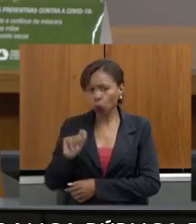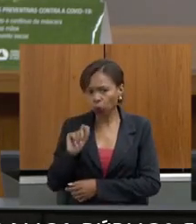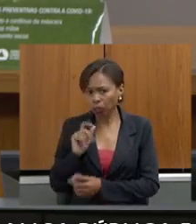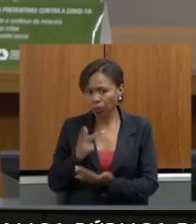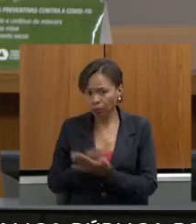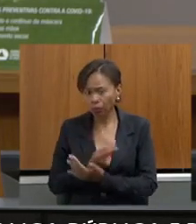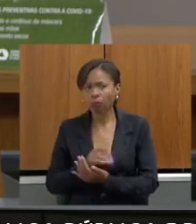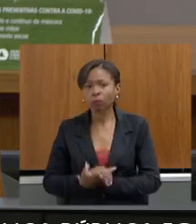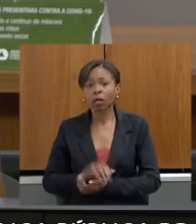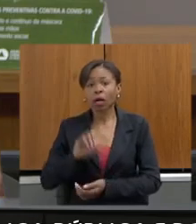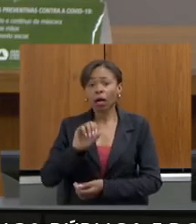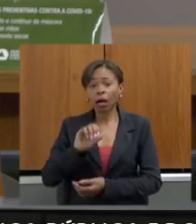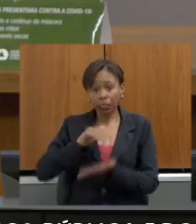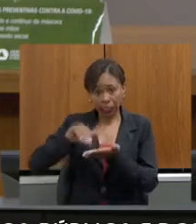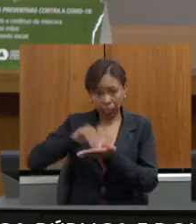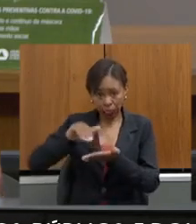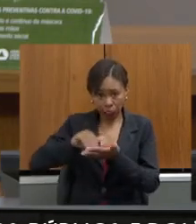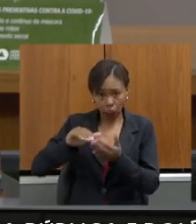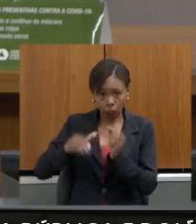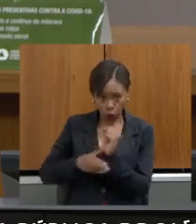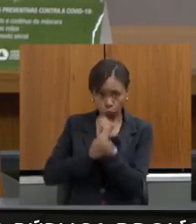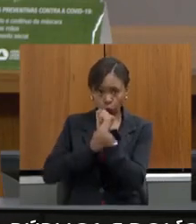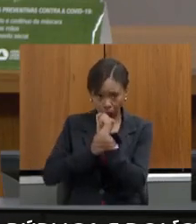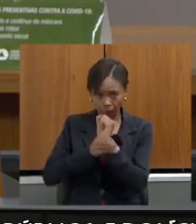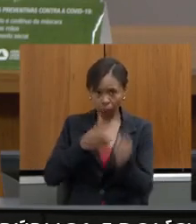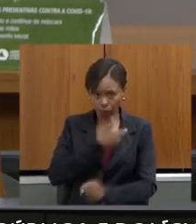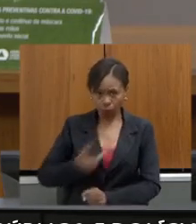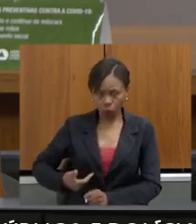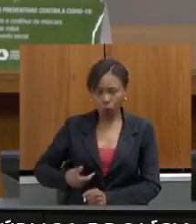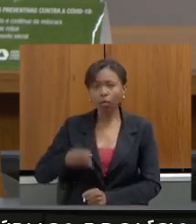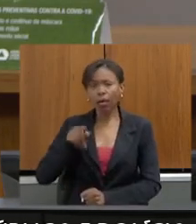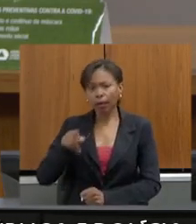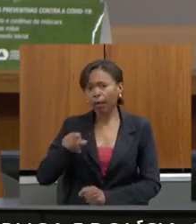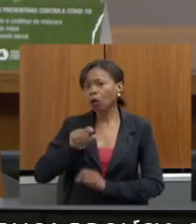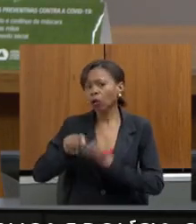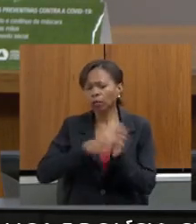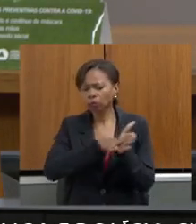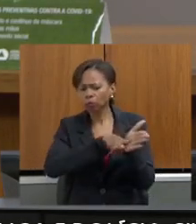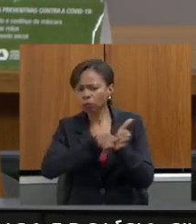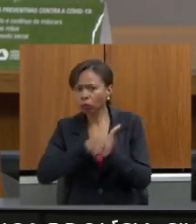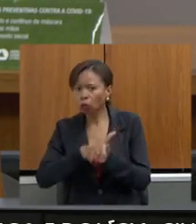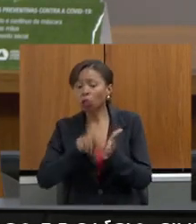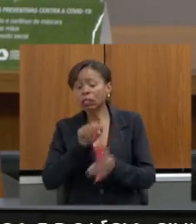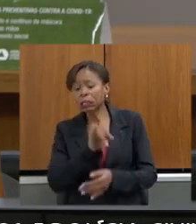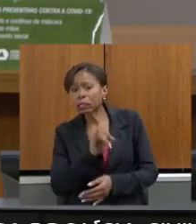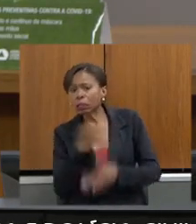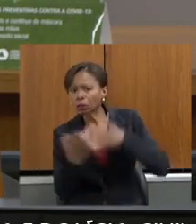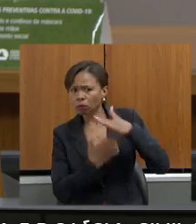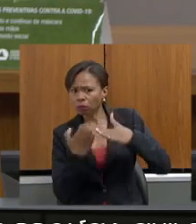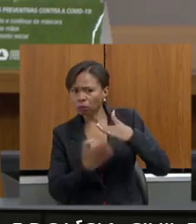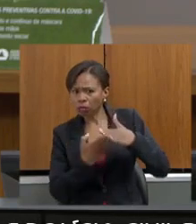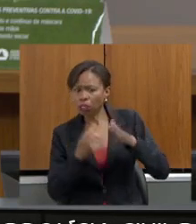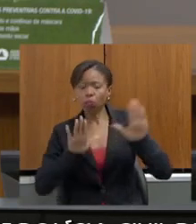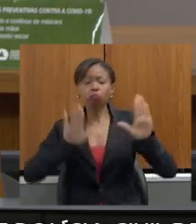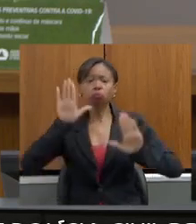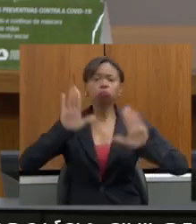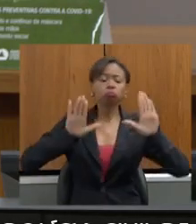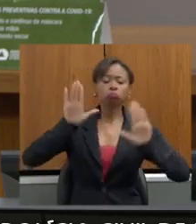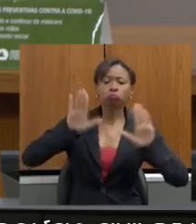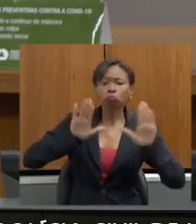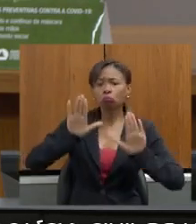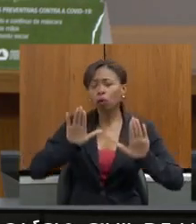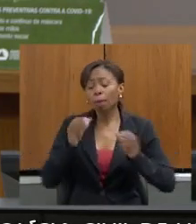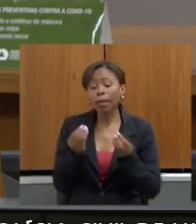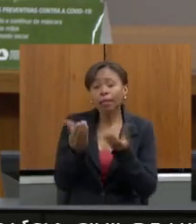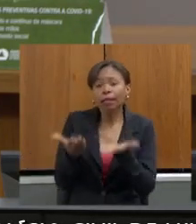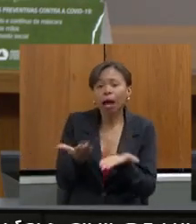a sejusp ela Levantou que havia uma empresa e se habilitava no processo de licitação para poder